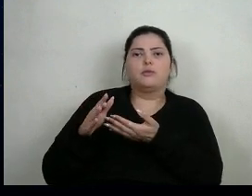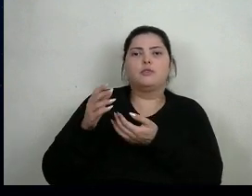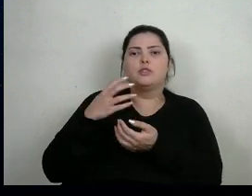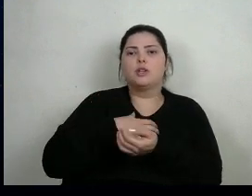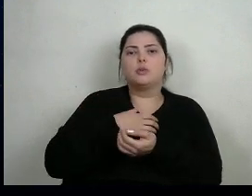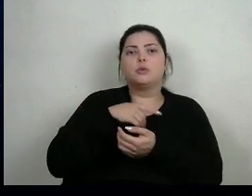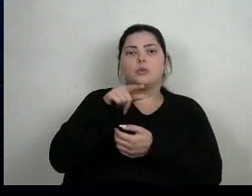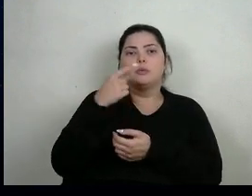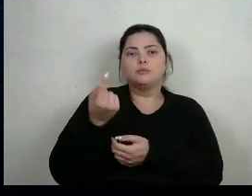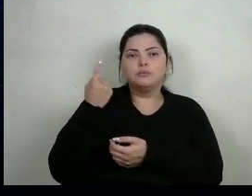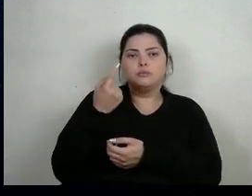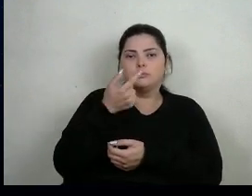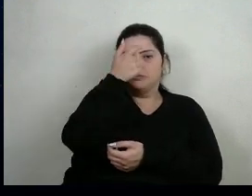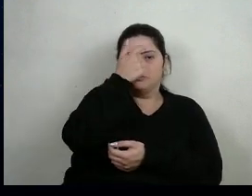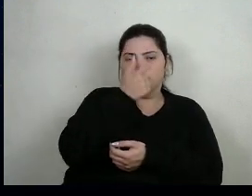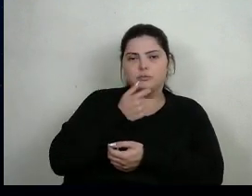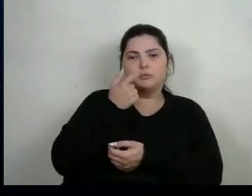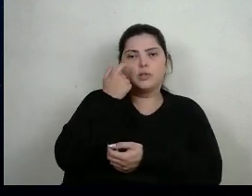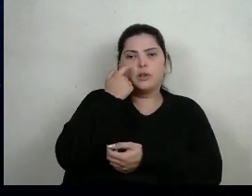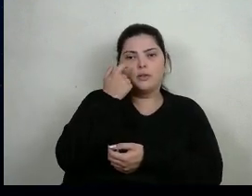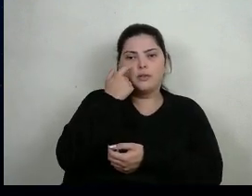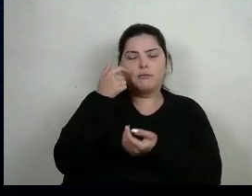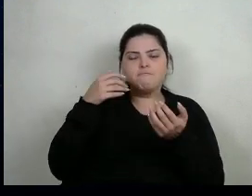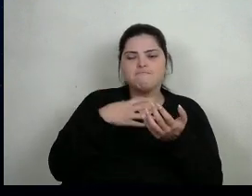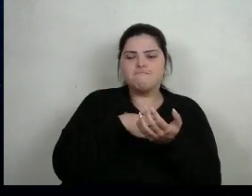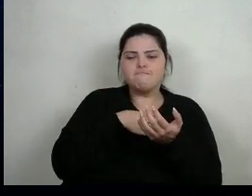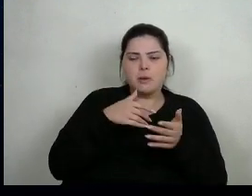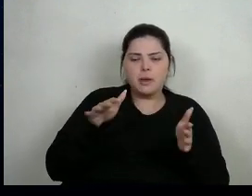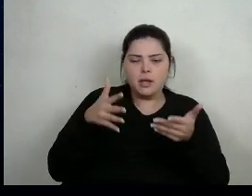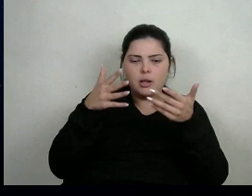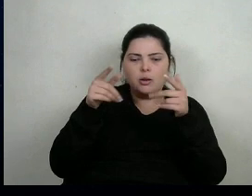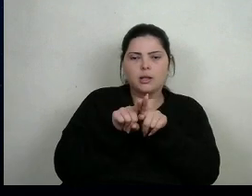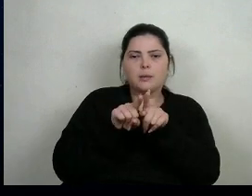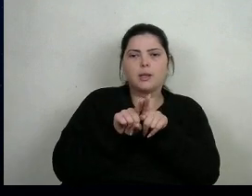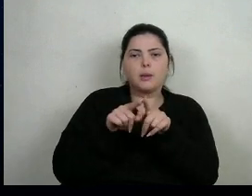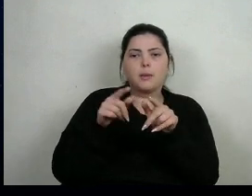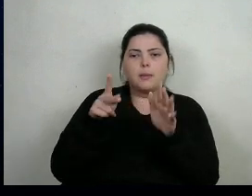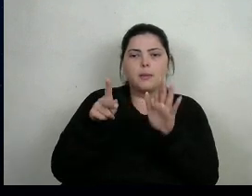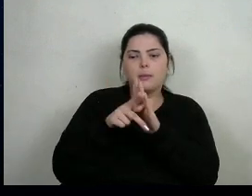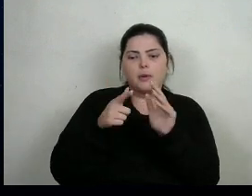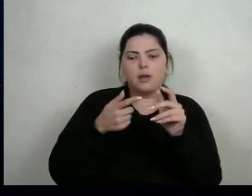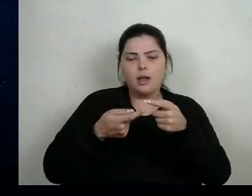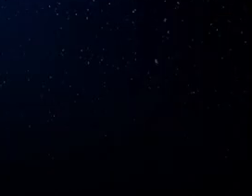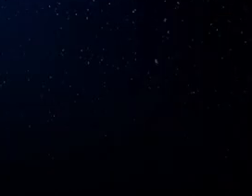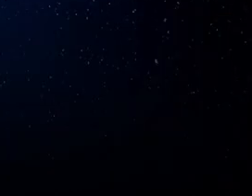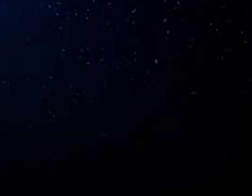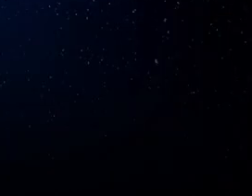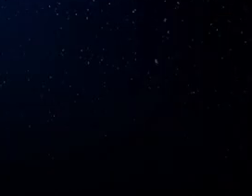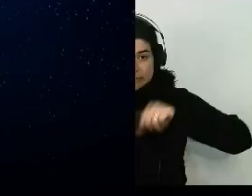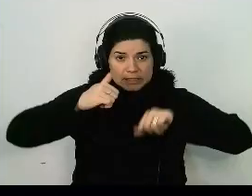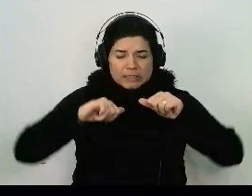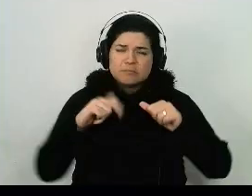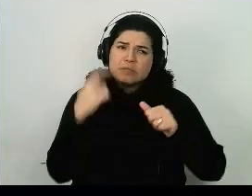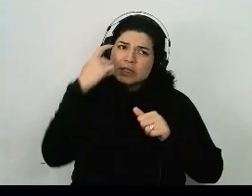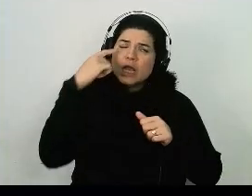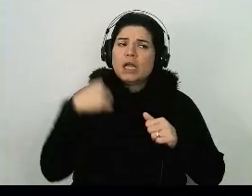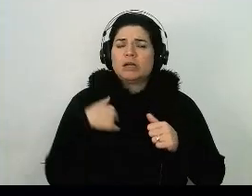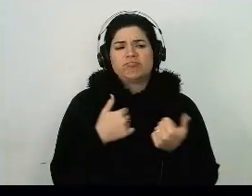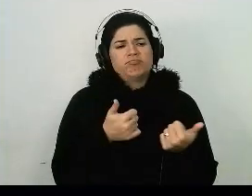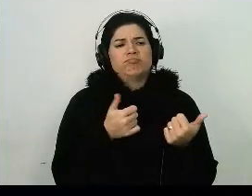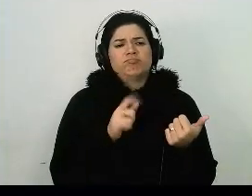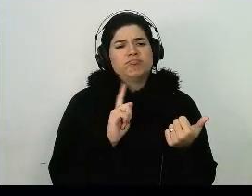indivíduo ter instrumento para melhorar e você se auto avaliar e perceber Puxa aqui não tá legal aqui tá bacana